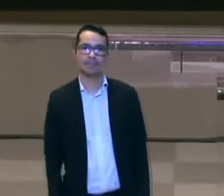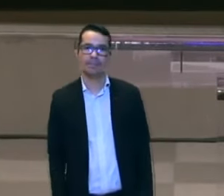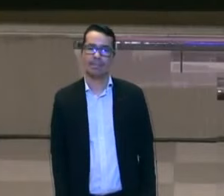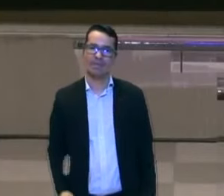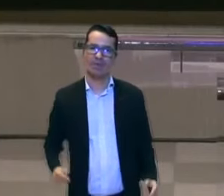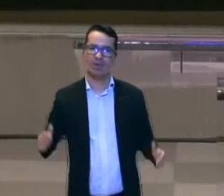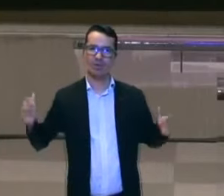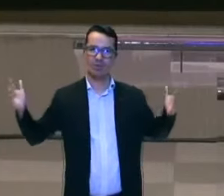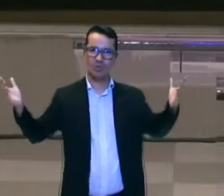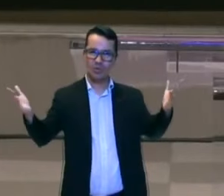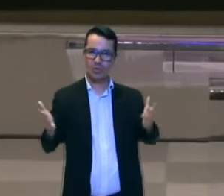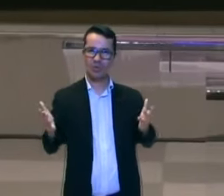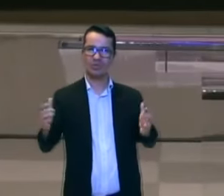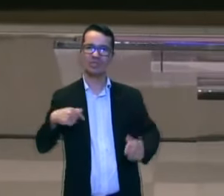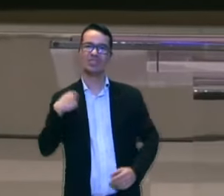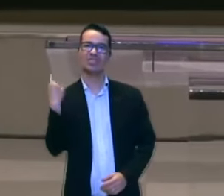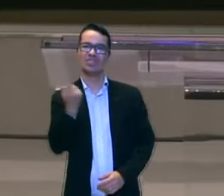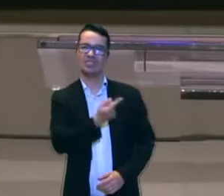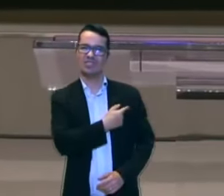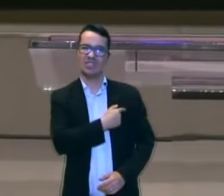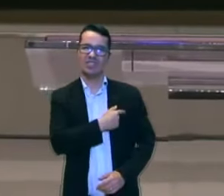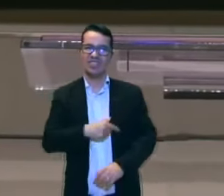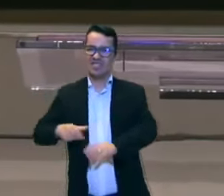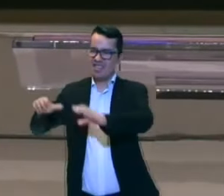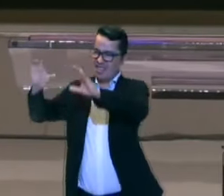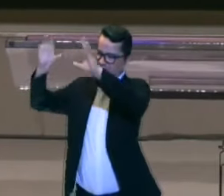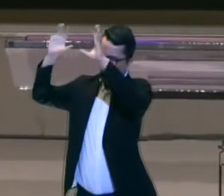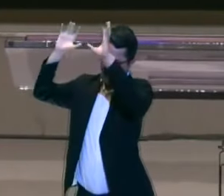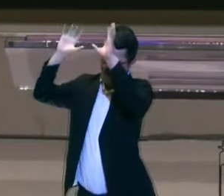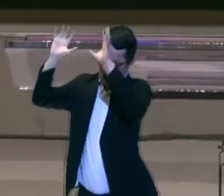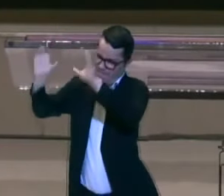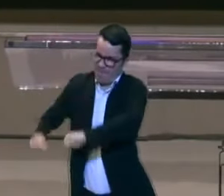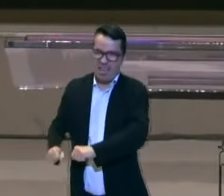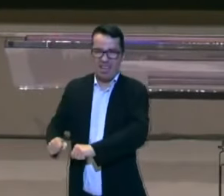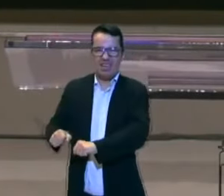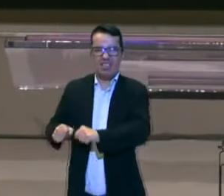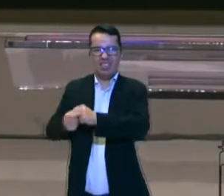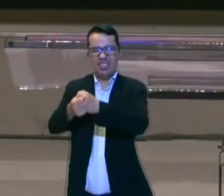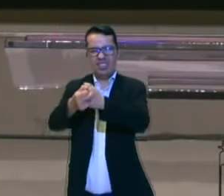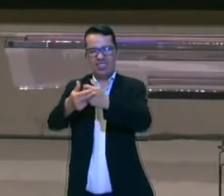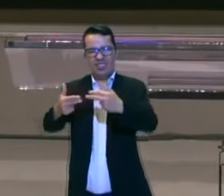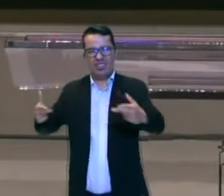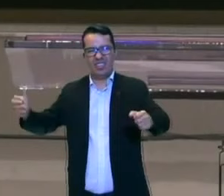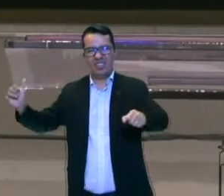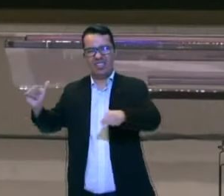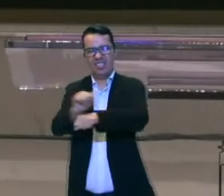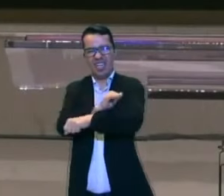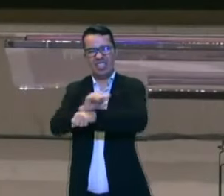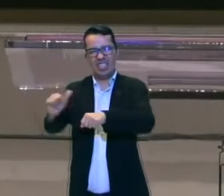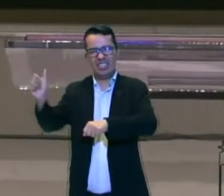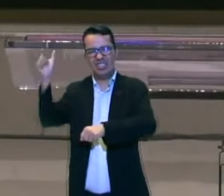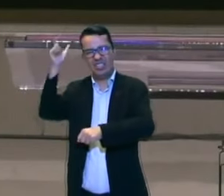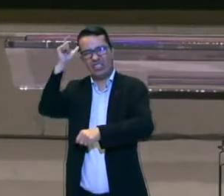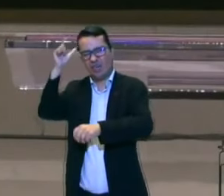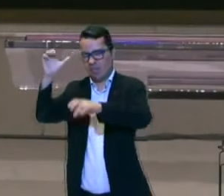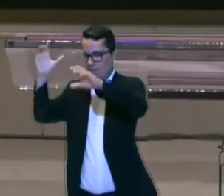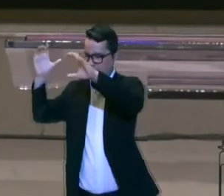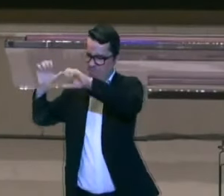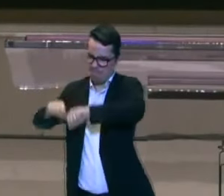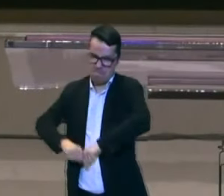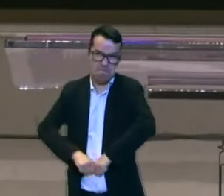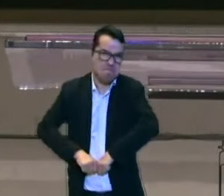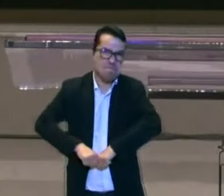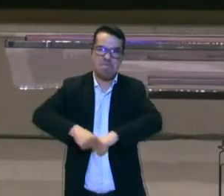Hoje nós vamos arrancar esse anzol. Chegar, você não vai ser dominado por nenhum tipo